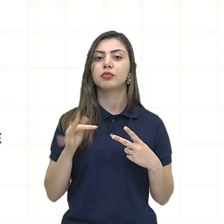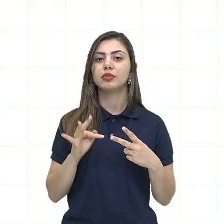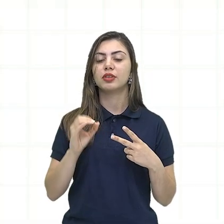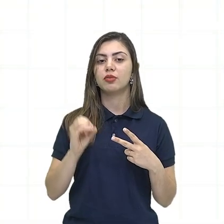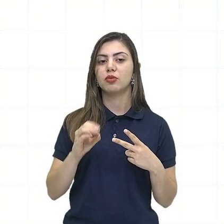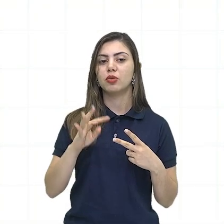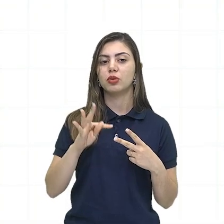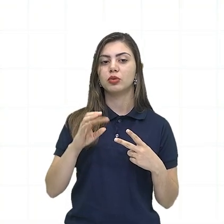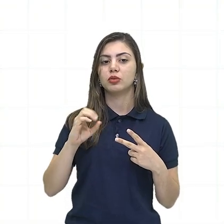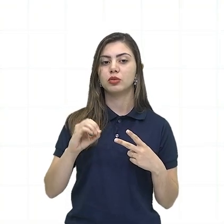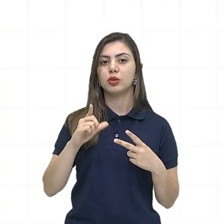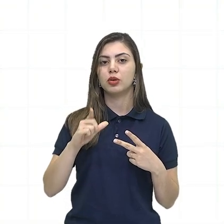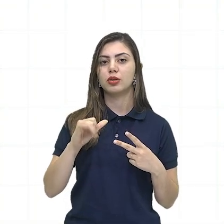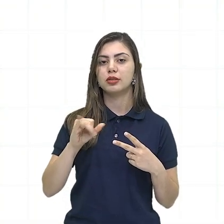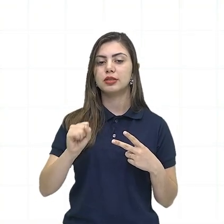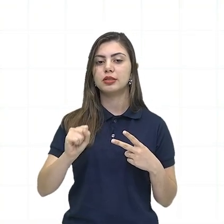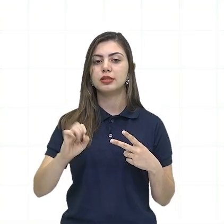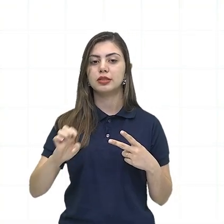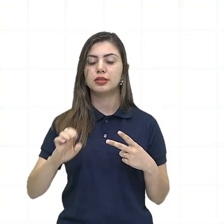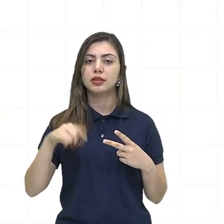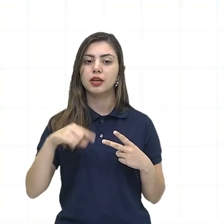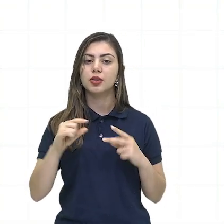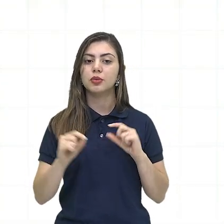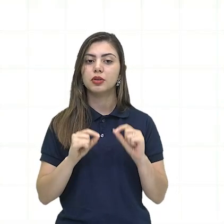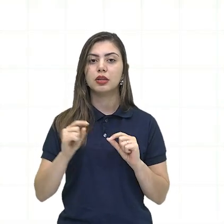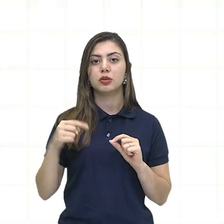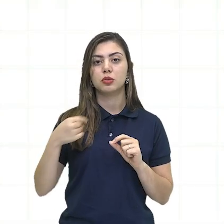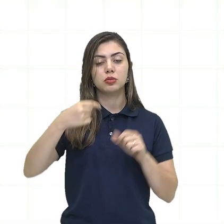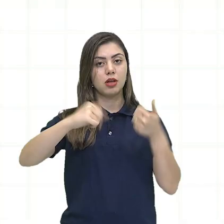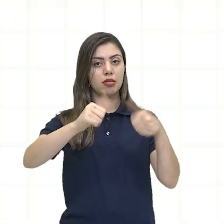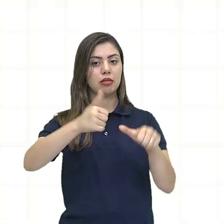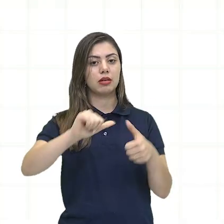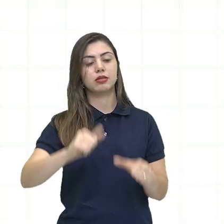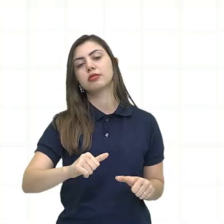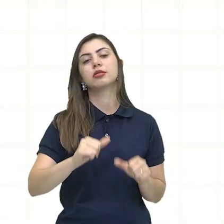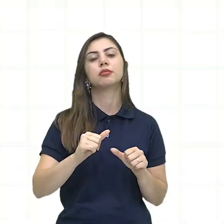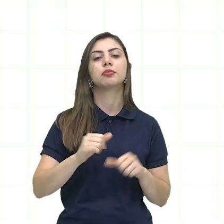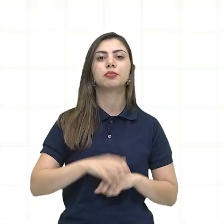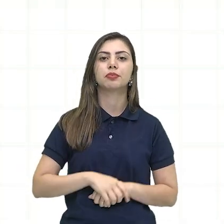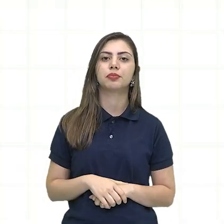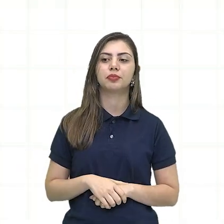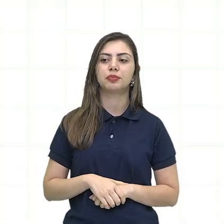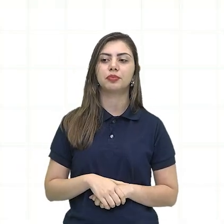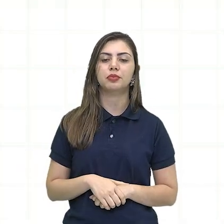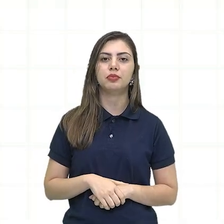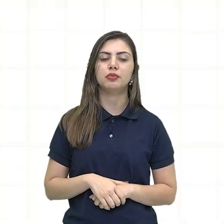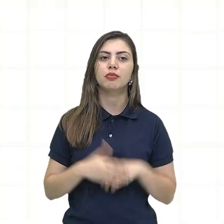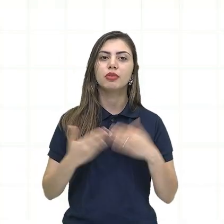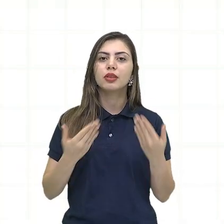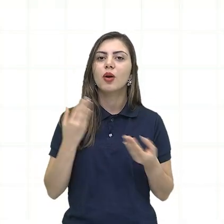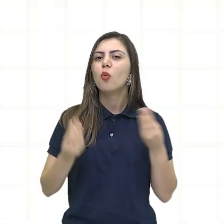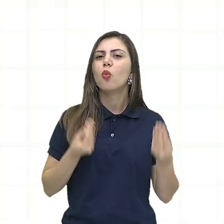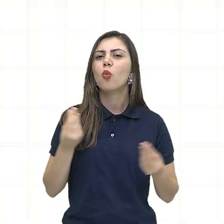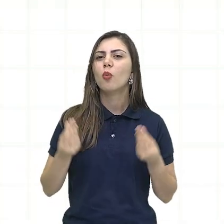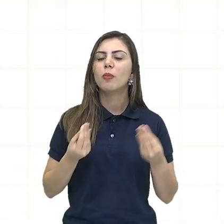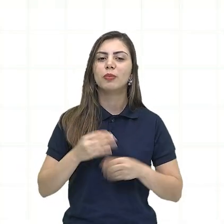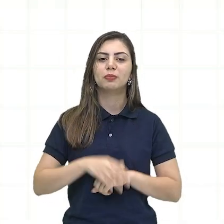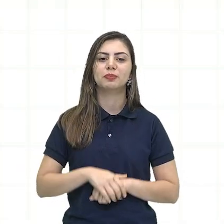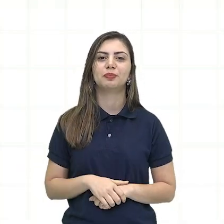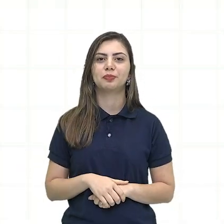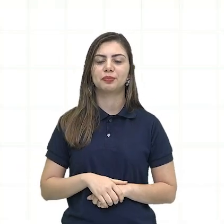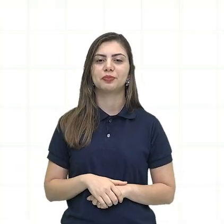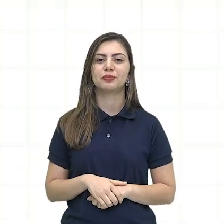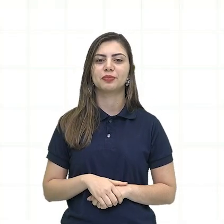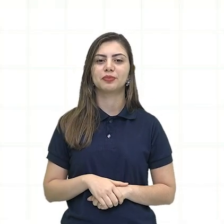fotólise. Ainda estamos falando da reação de análise, certo? A fotólise vai ser o quê? A